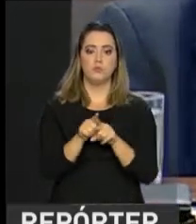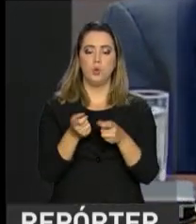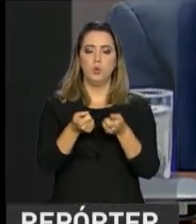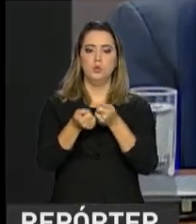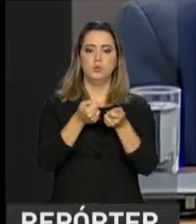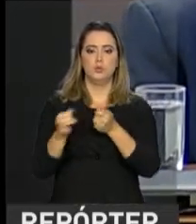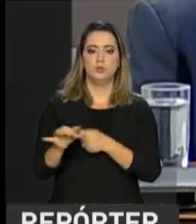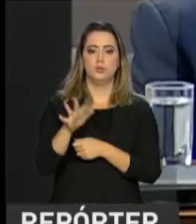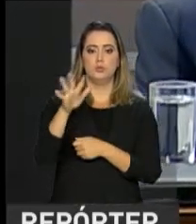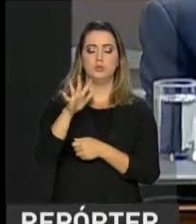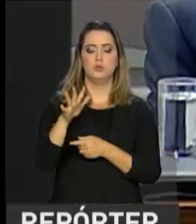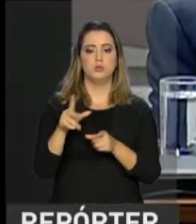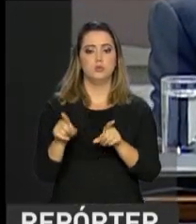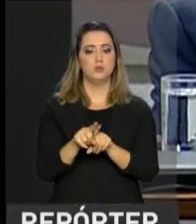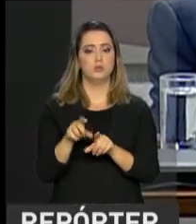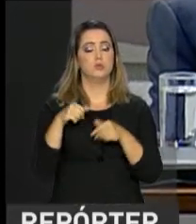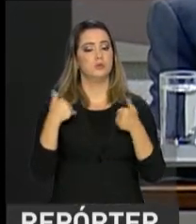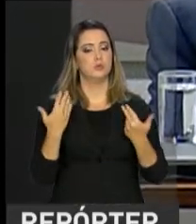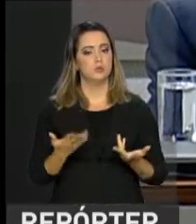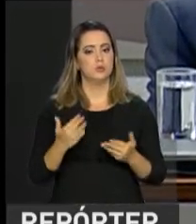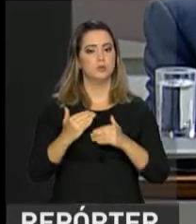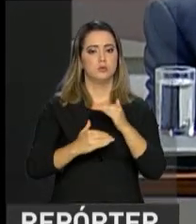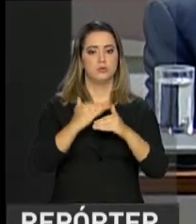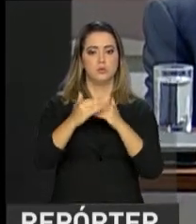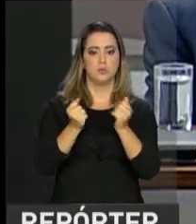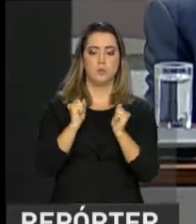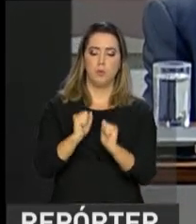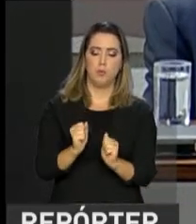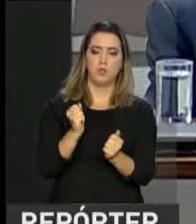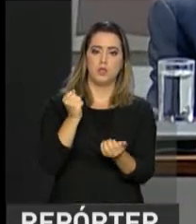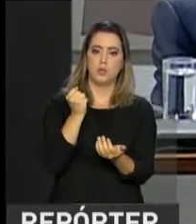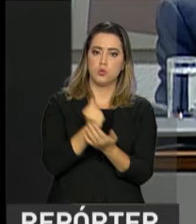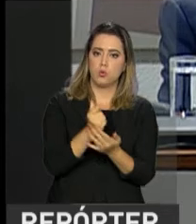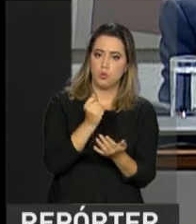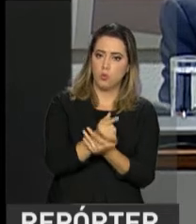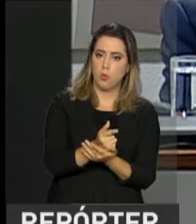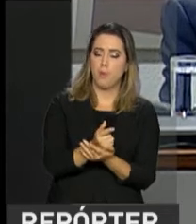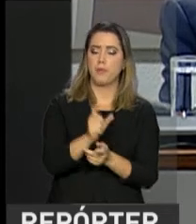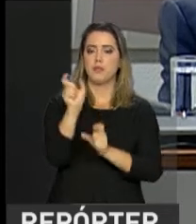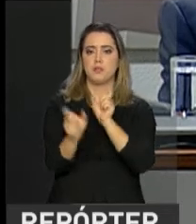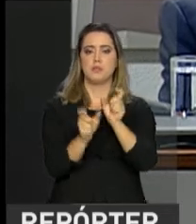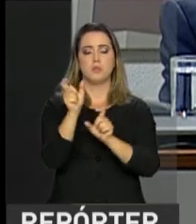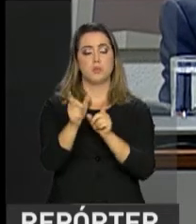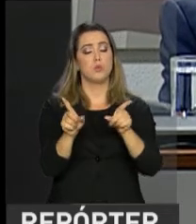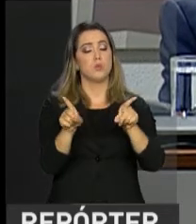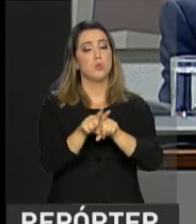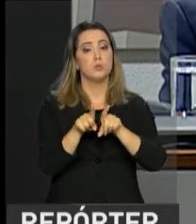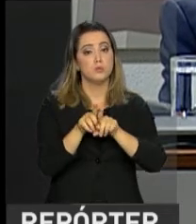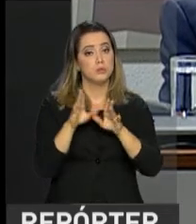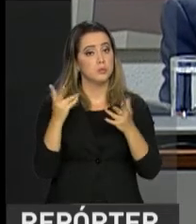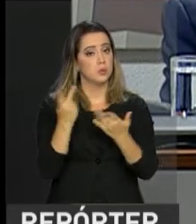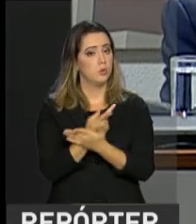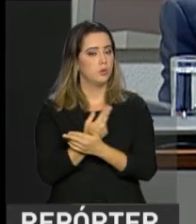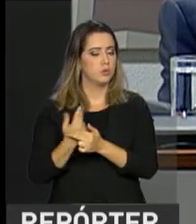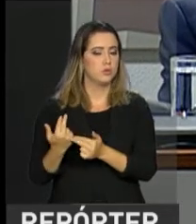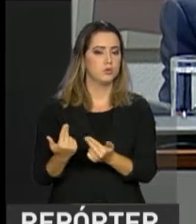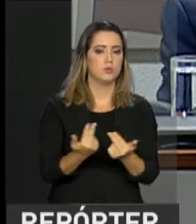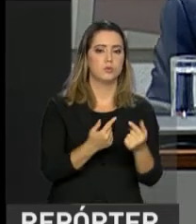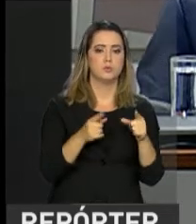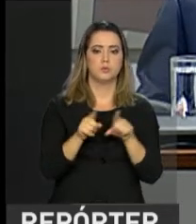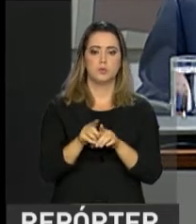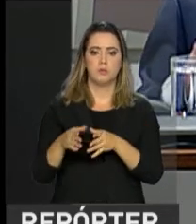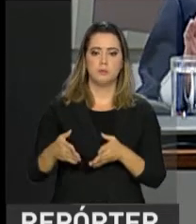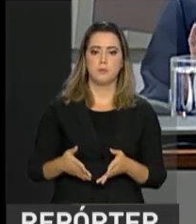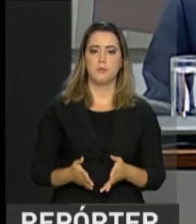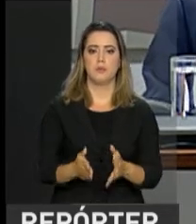está acontecendo, e, portanto, aumentar o poder de compra dos trabalhadores, como também está ocorrendo. E é este o